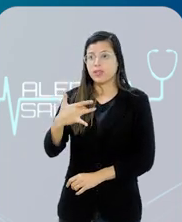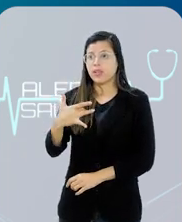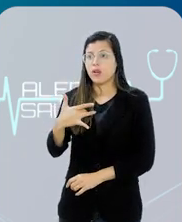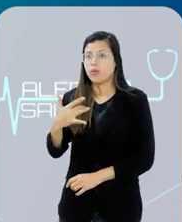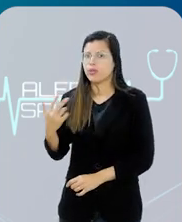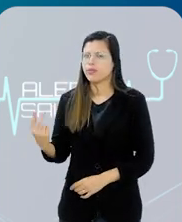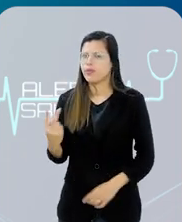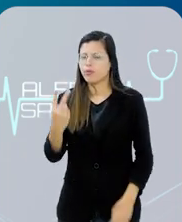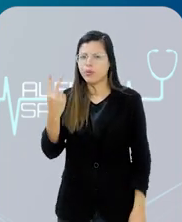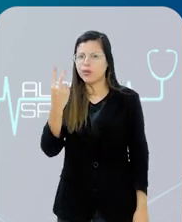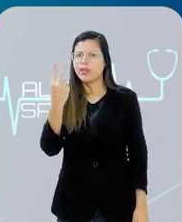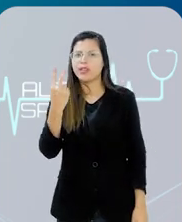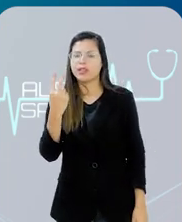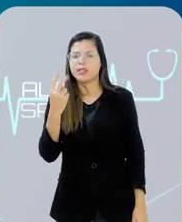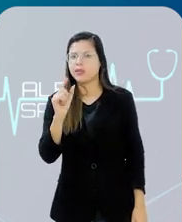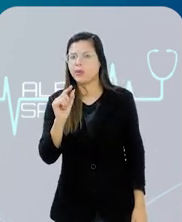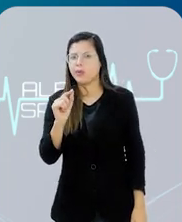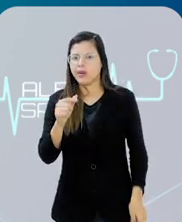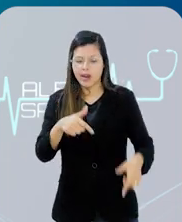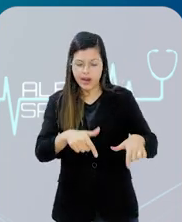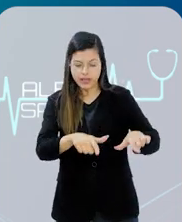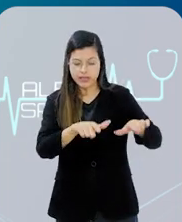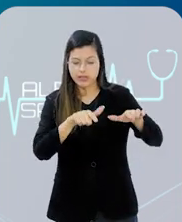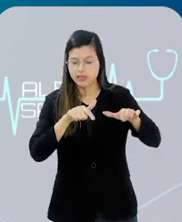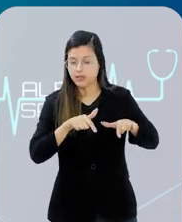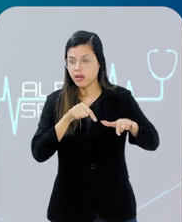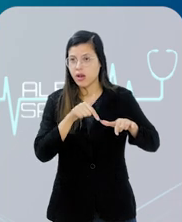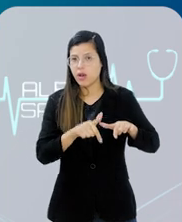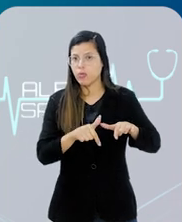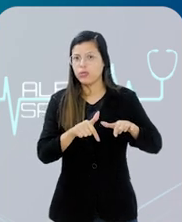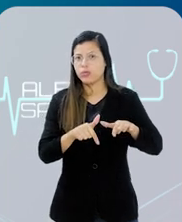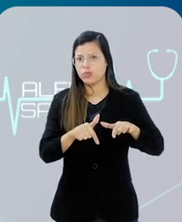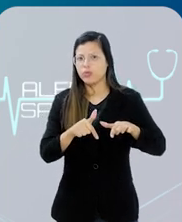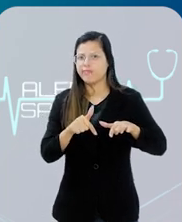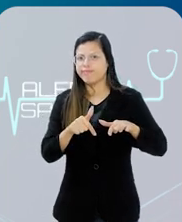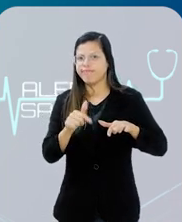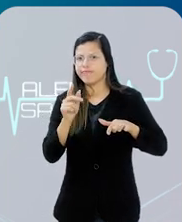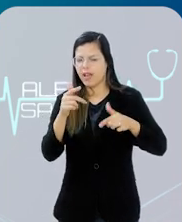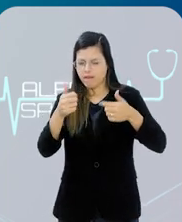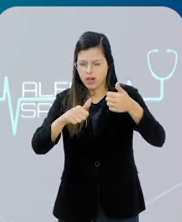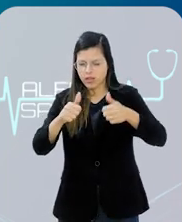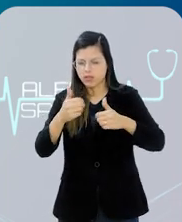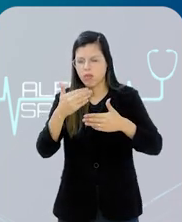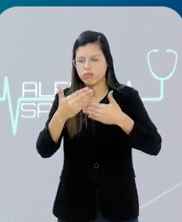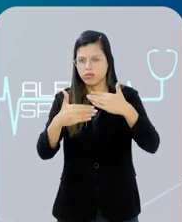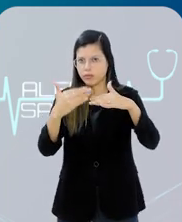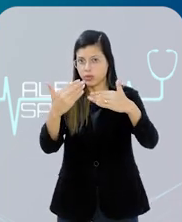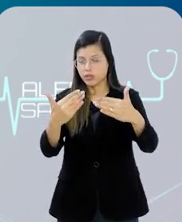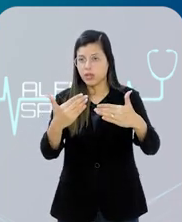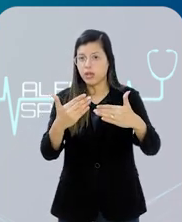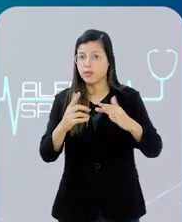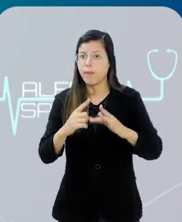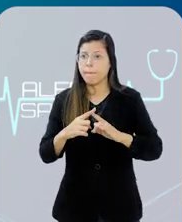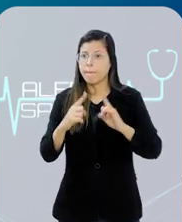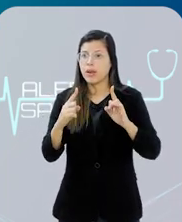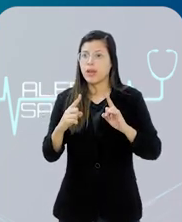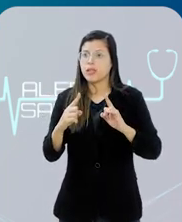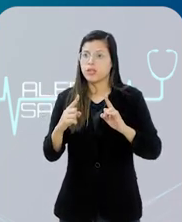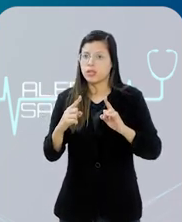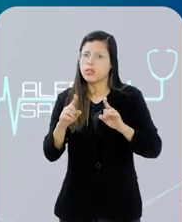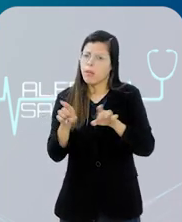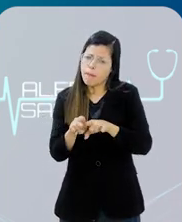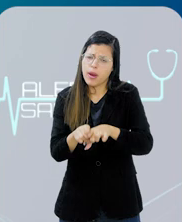tendência a valorizar bastante esse laudo na consideração dos seus processos, né? Mas é claro que um